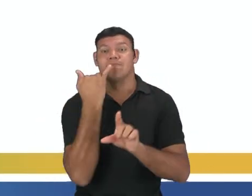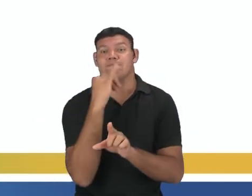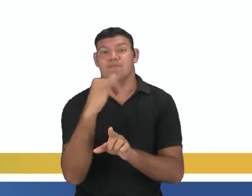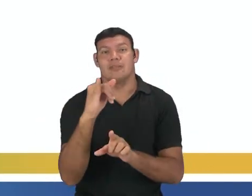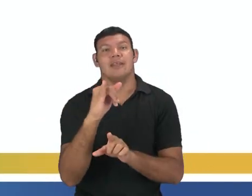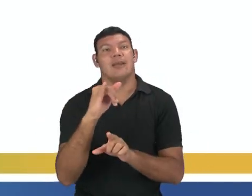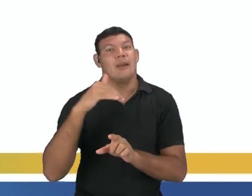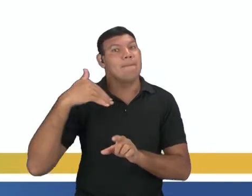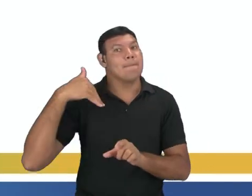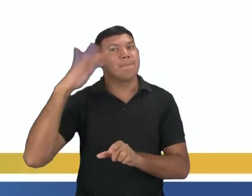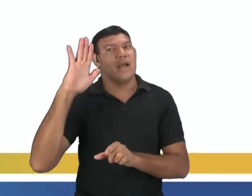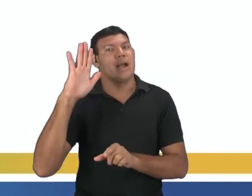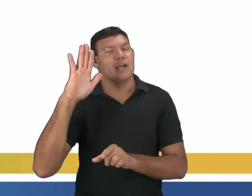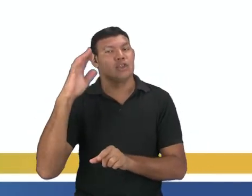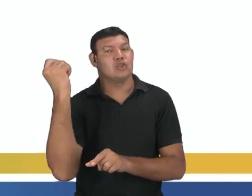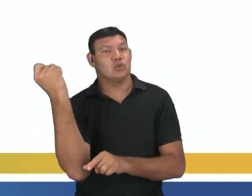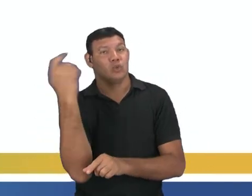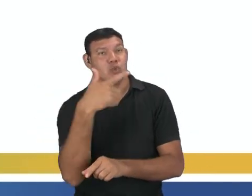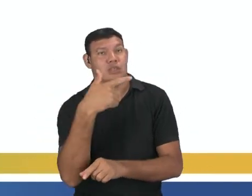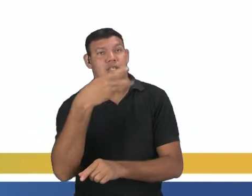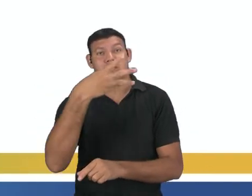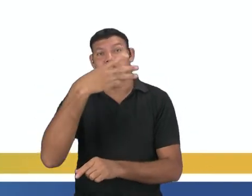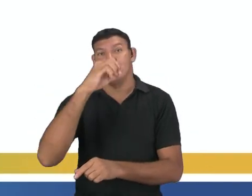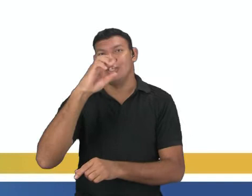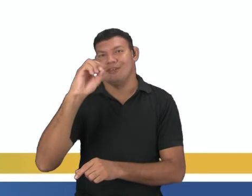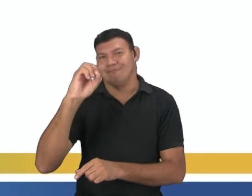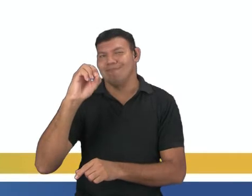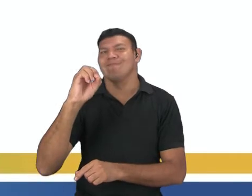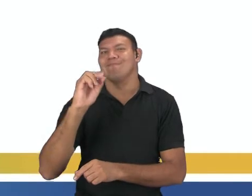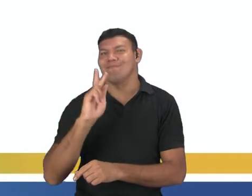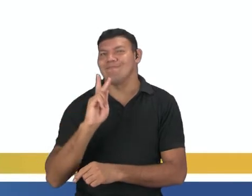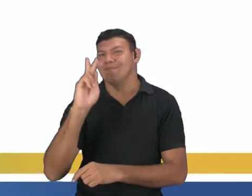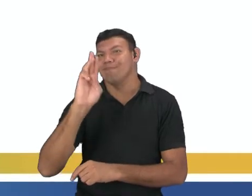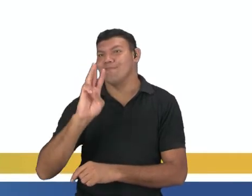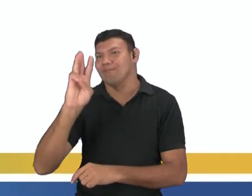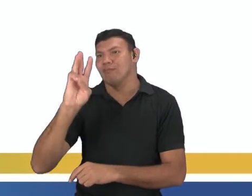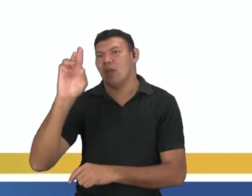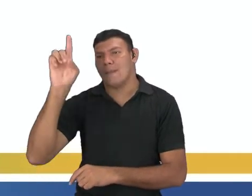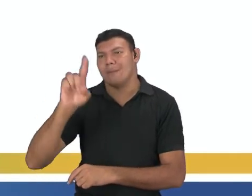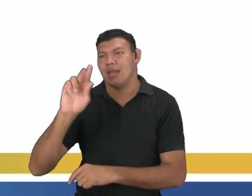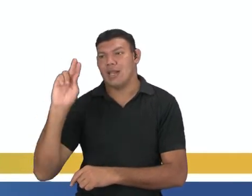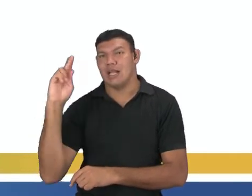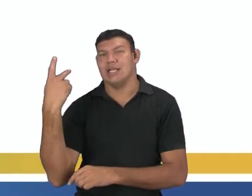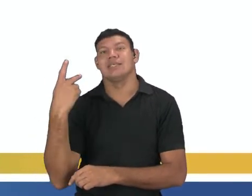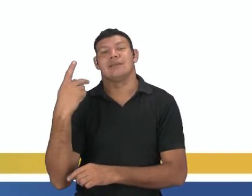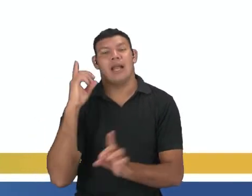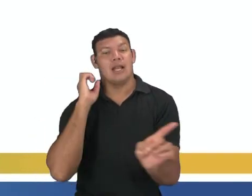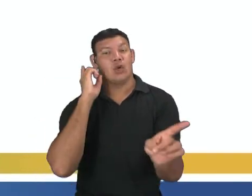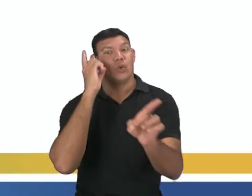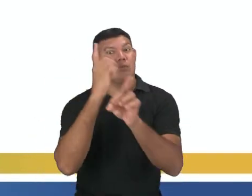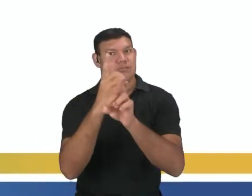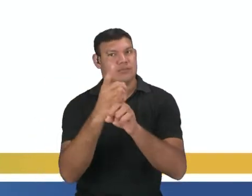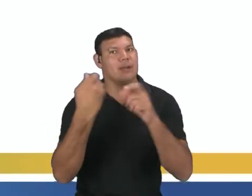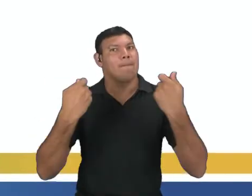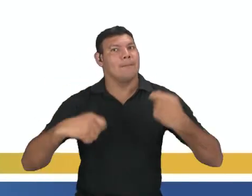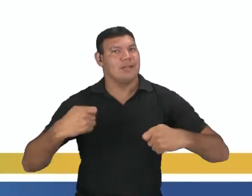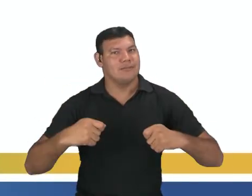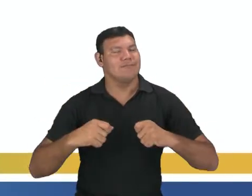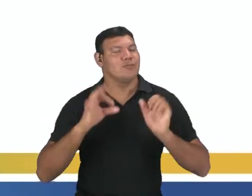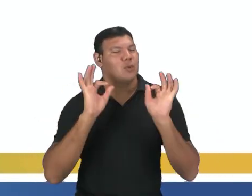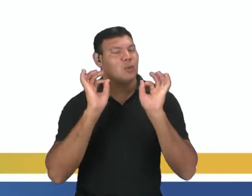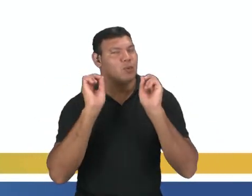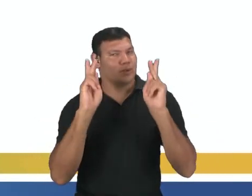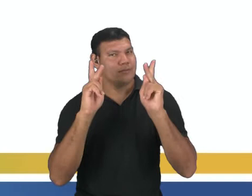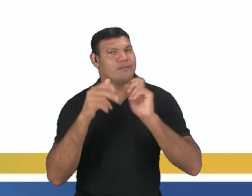300 quilowatts, né? Qual foi? Que foi maior que 300. Então, nós vamos ter que localizar aí,